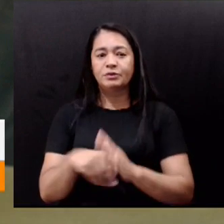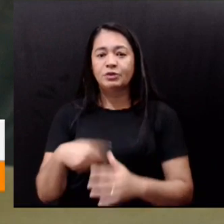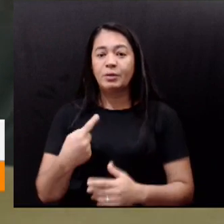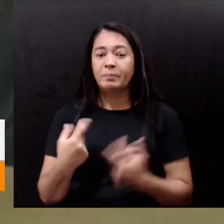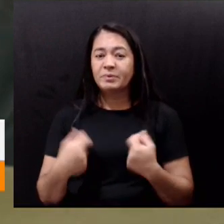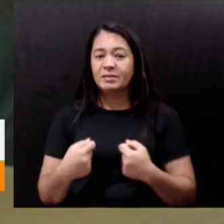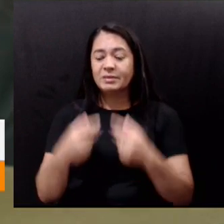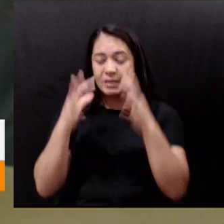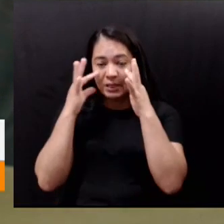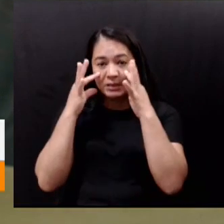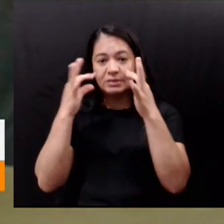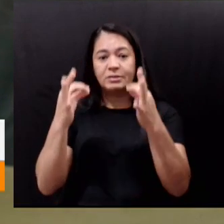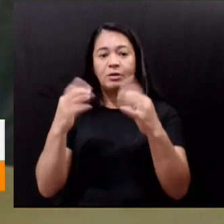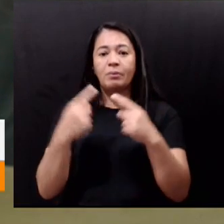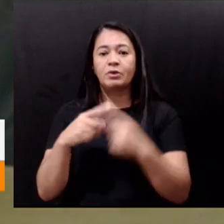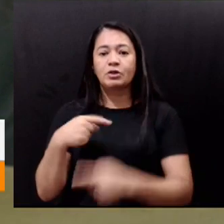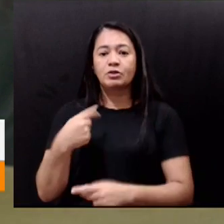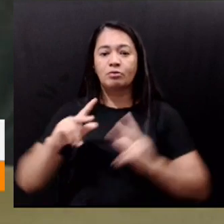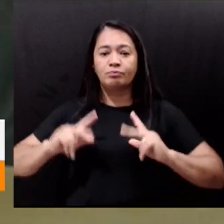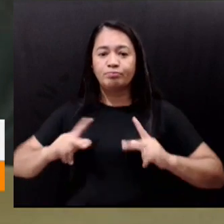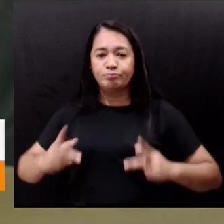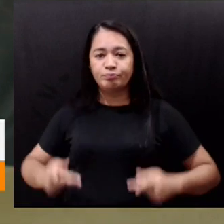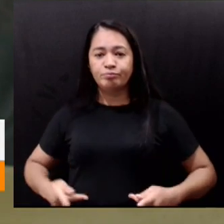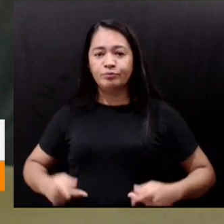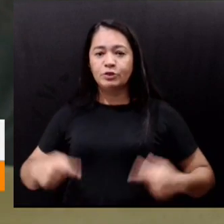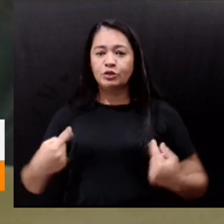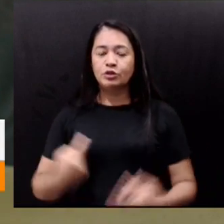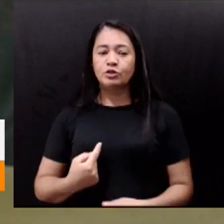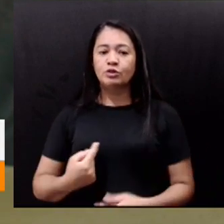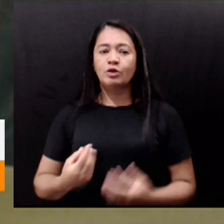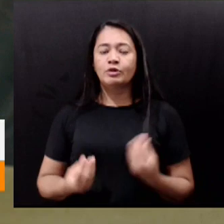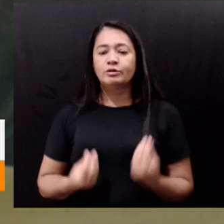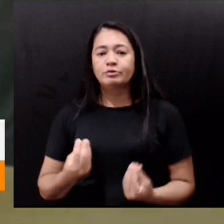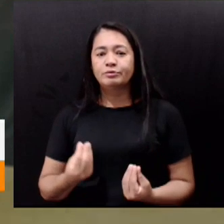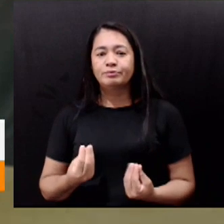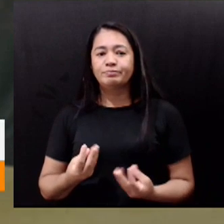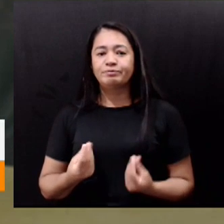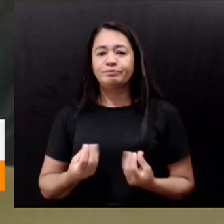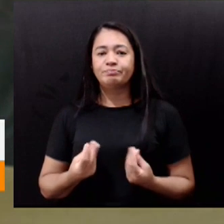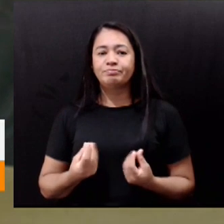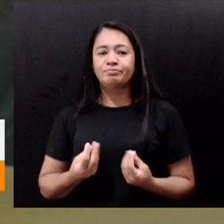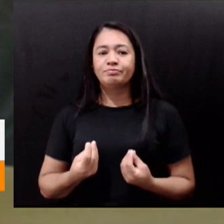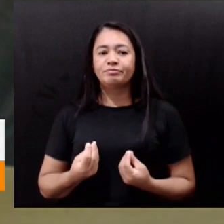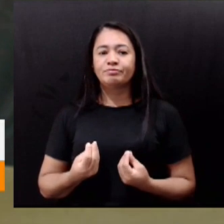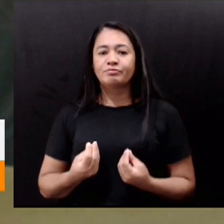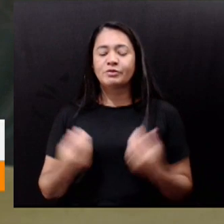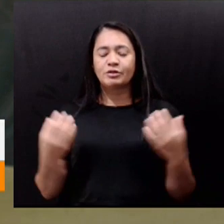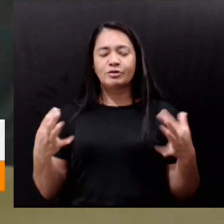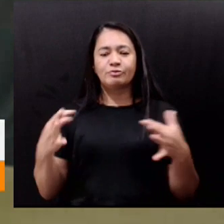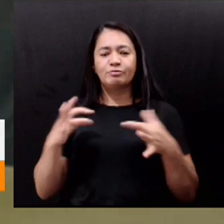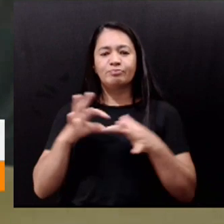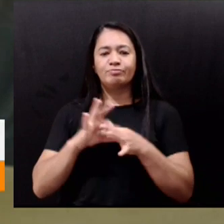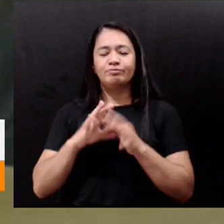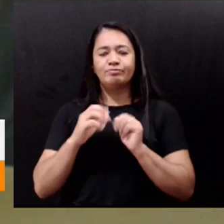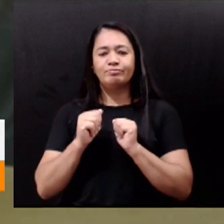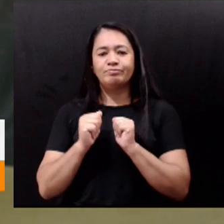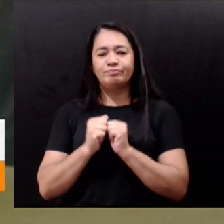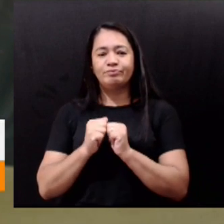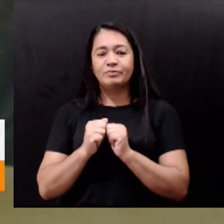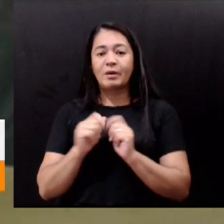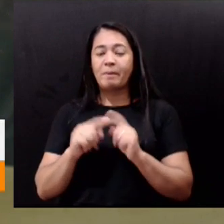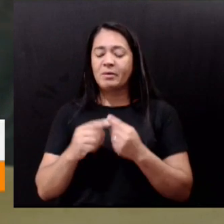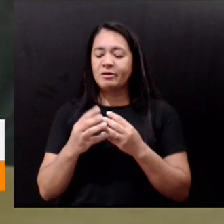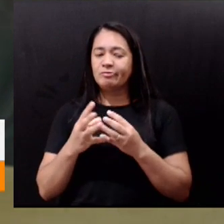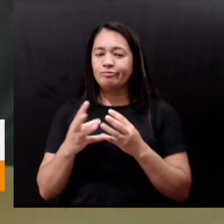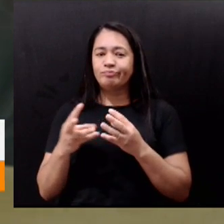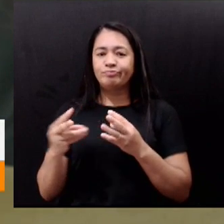somos seres humanos e a gente é feito de companheirismo, né? E isso está acabando, infelizmente. Então, que a